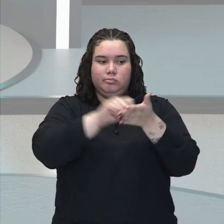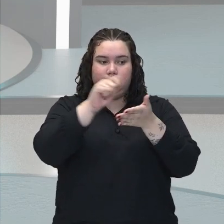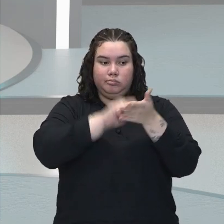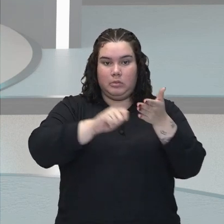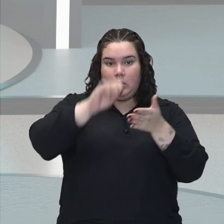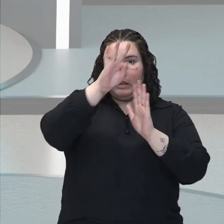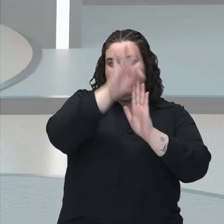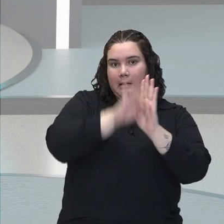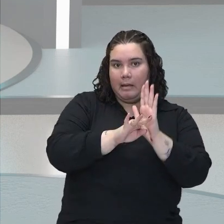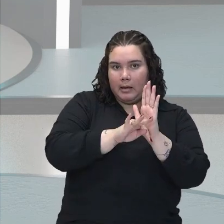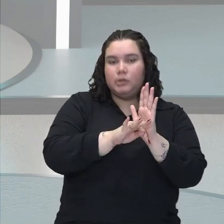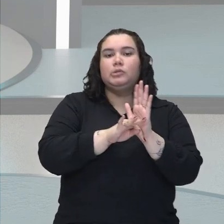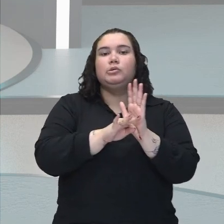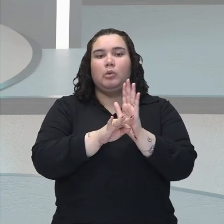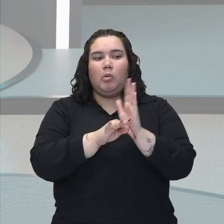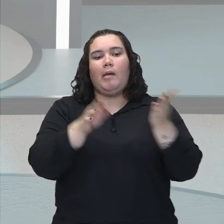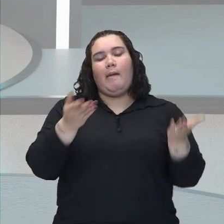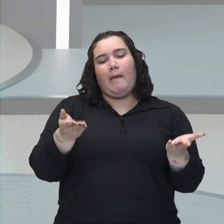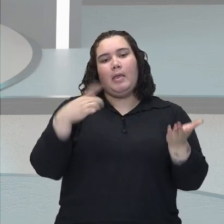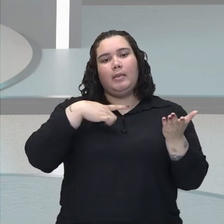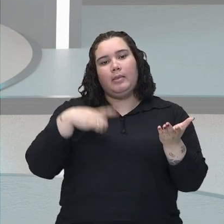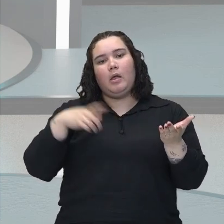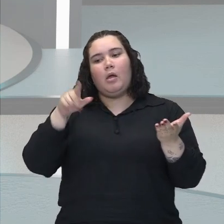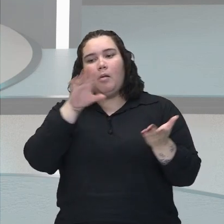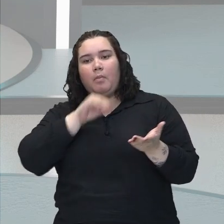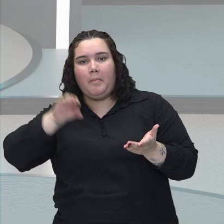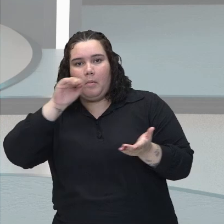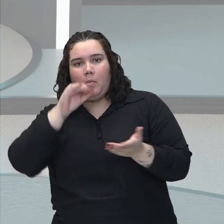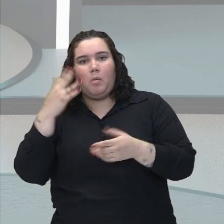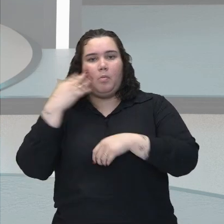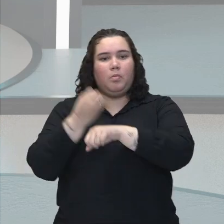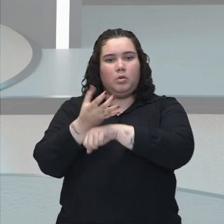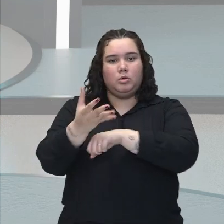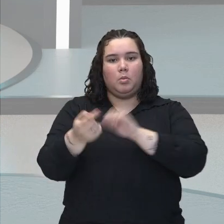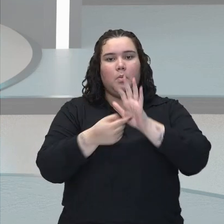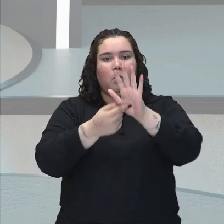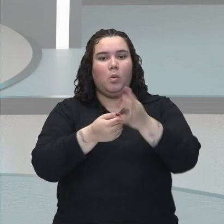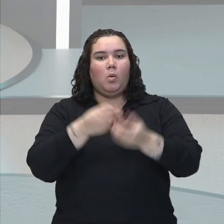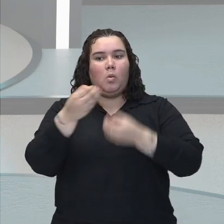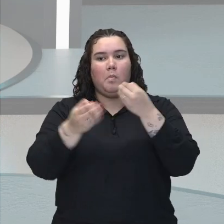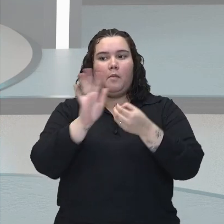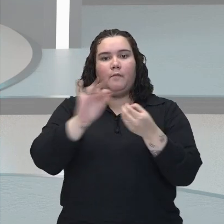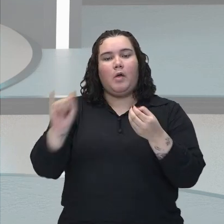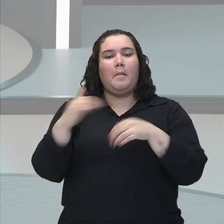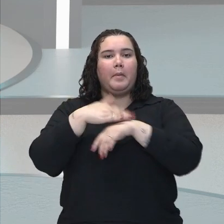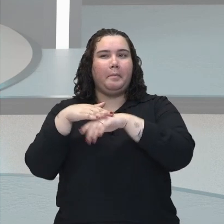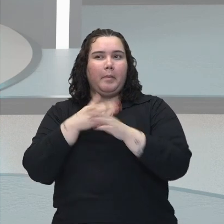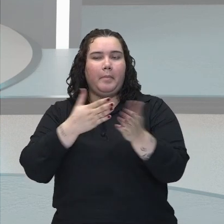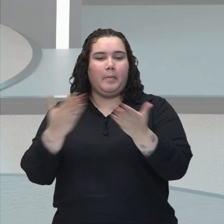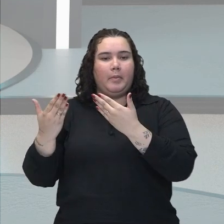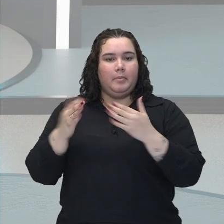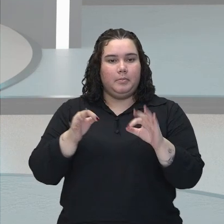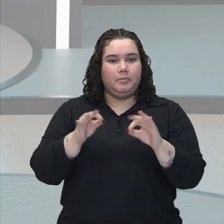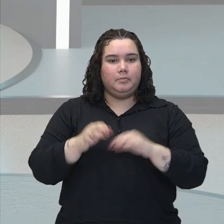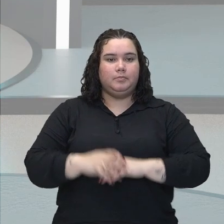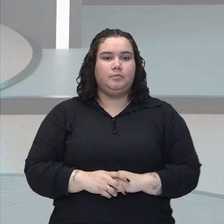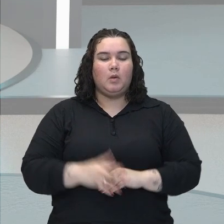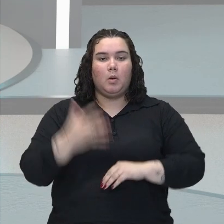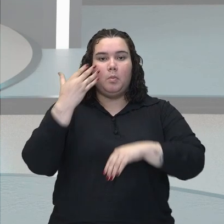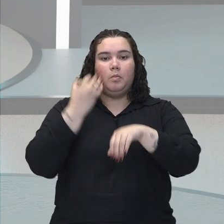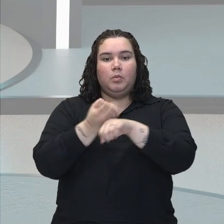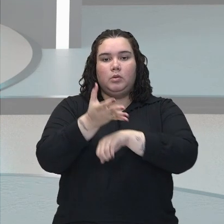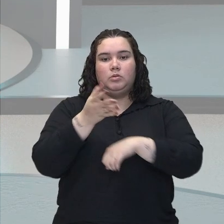impresso, ele trata sobre esse outro gênero oral. Então ele já adianta algumas coisas que vão ser trabalhadas aqui. O podcast